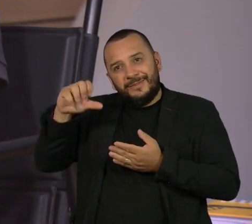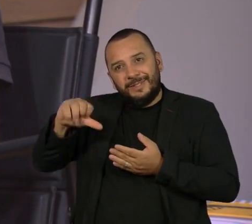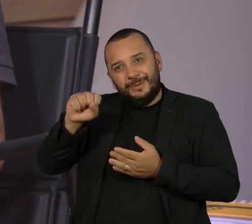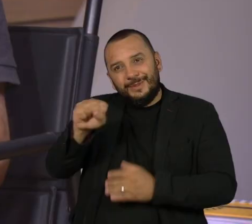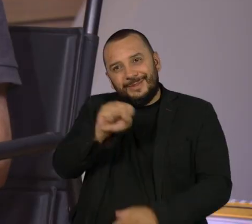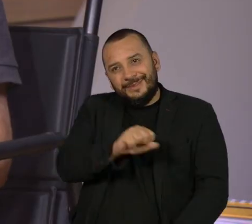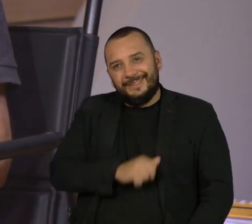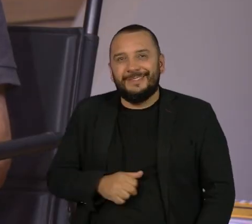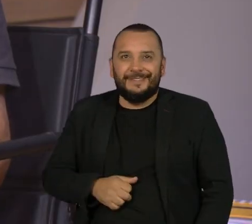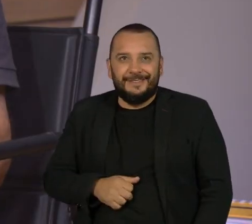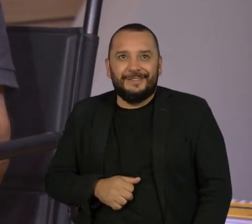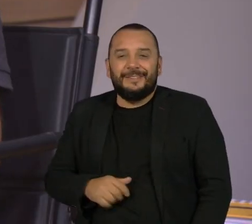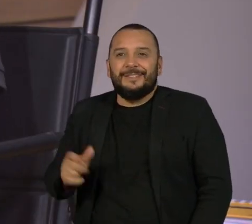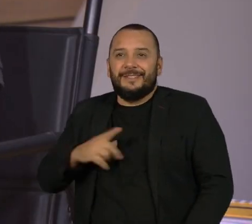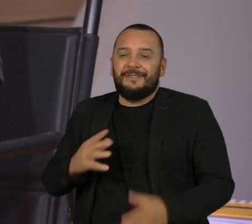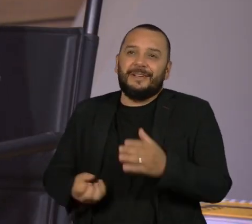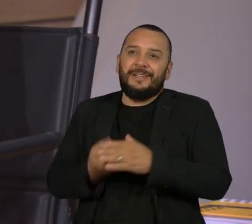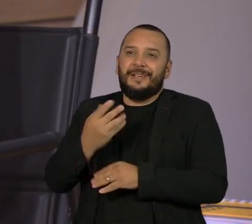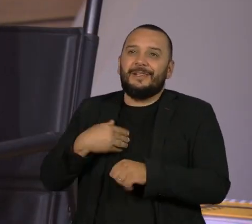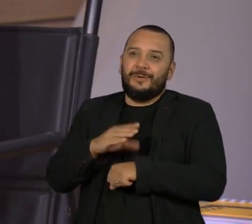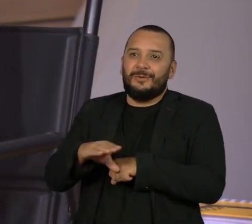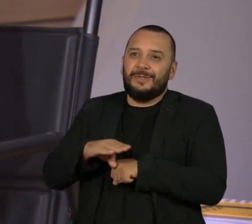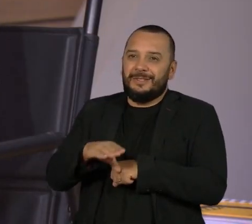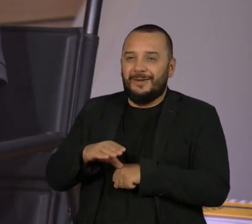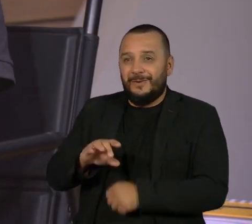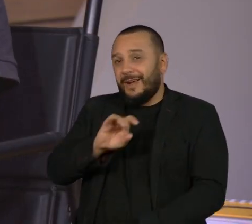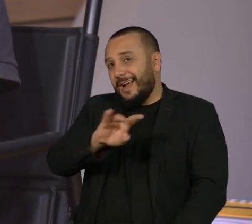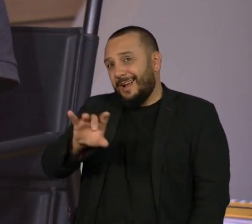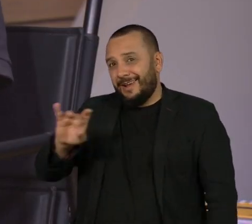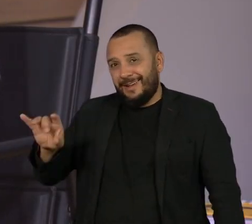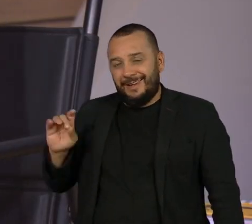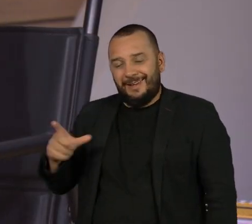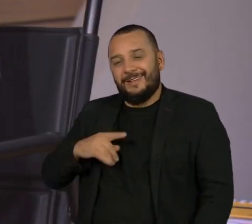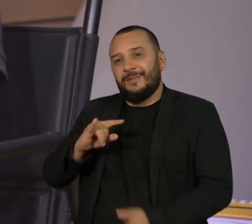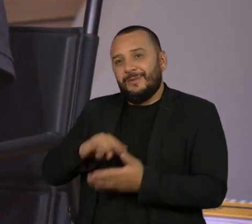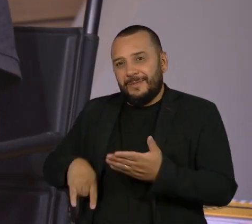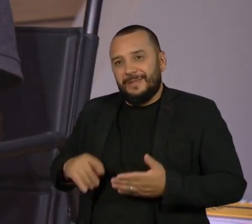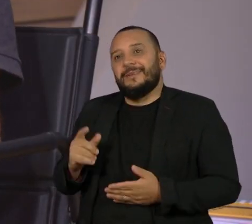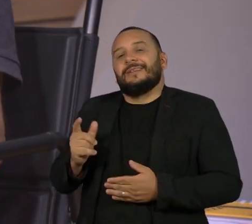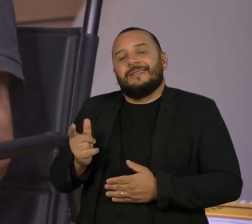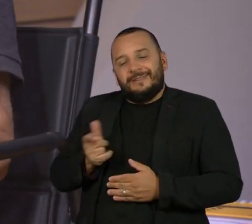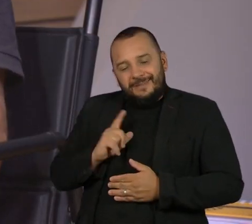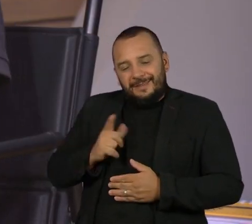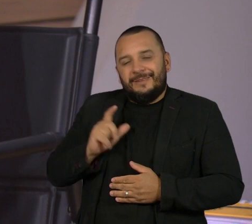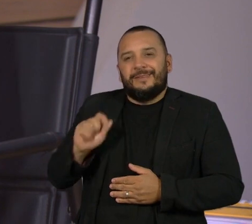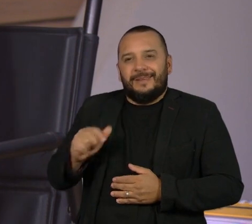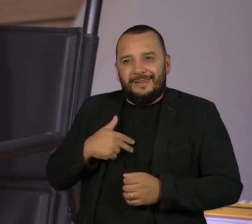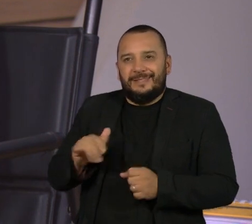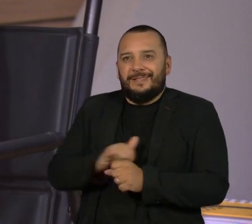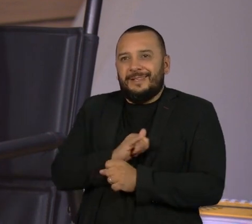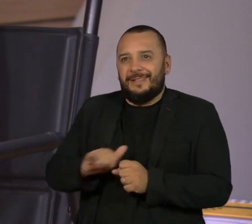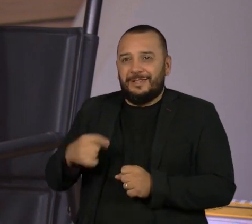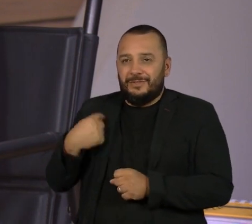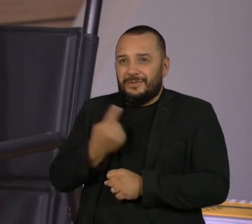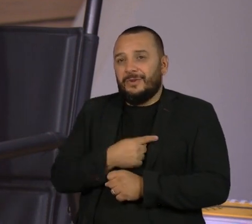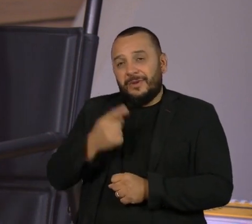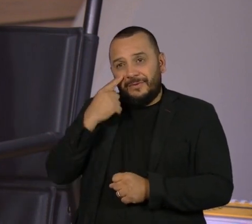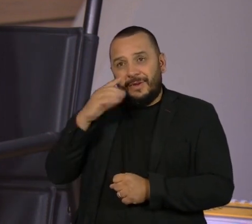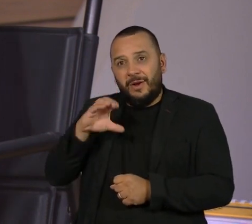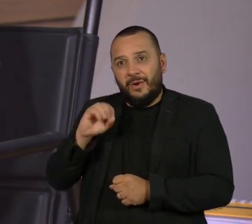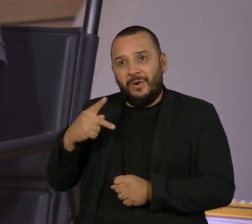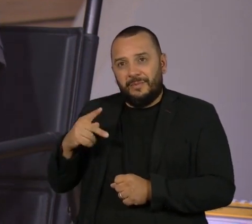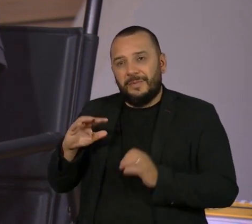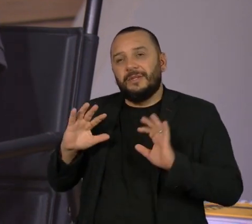aí quando estava fazendo a Constituição. Então, cada um desses documentos, eles têm desdobramentos e a gente precisa olhar a COP como um